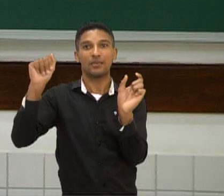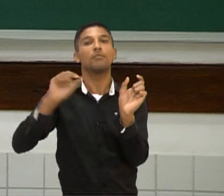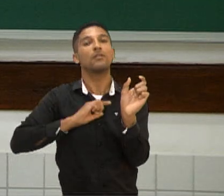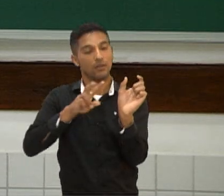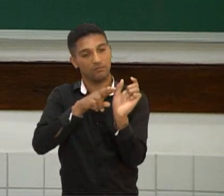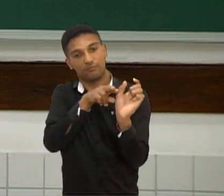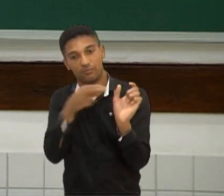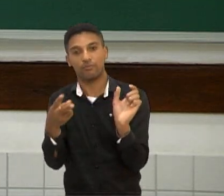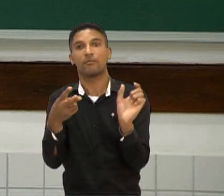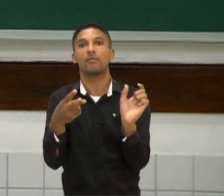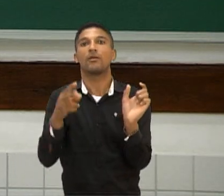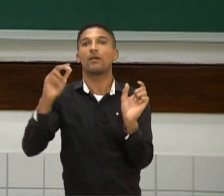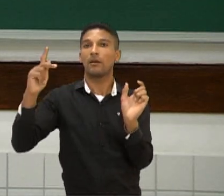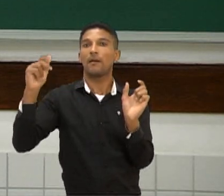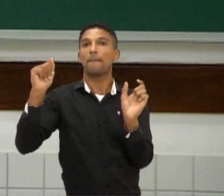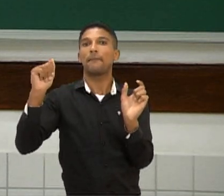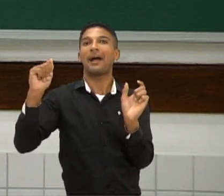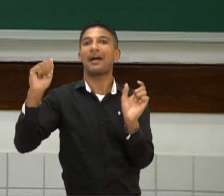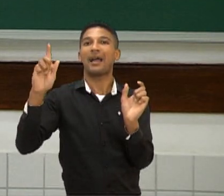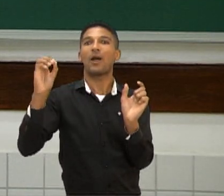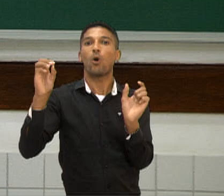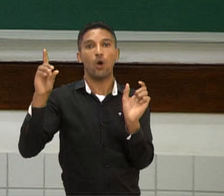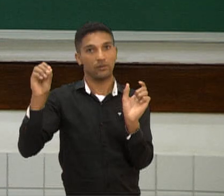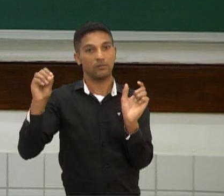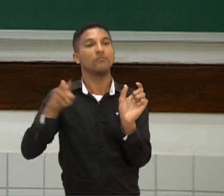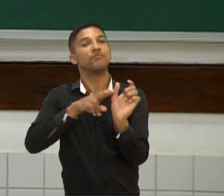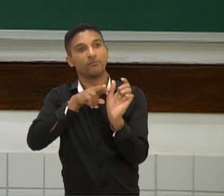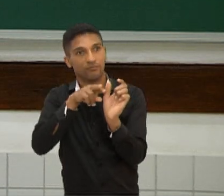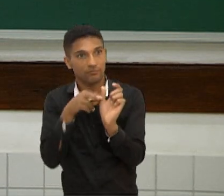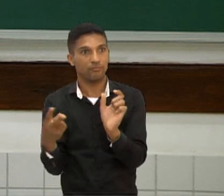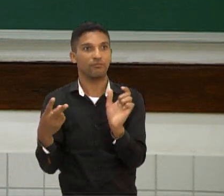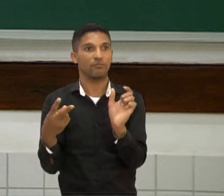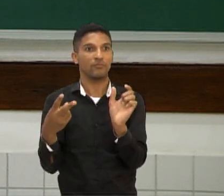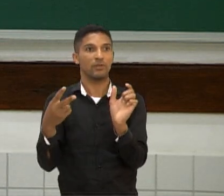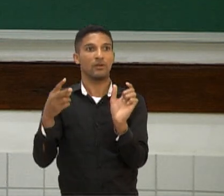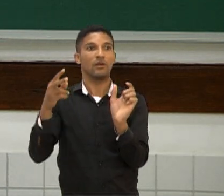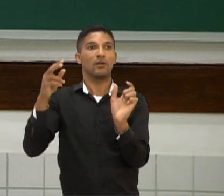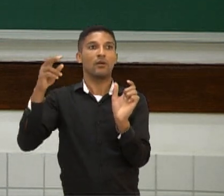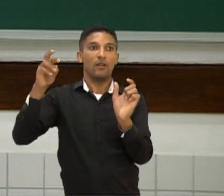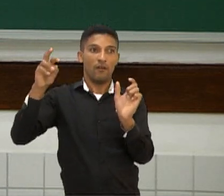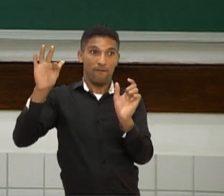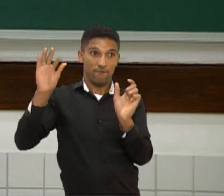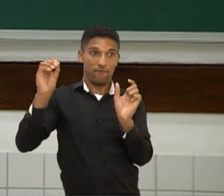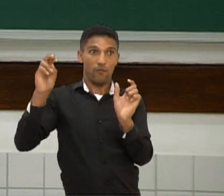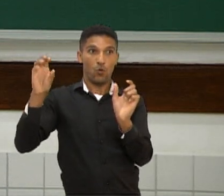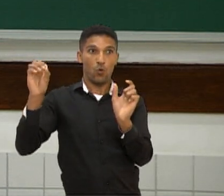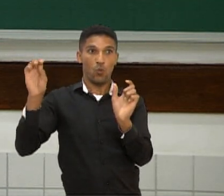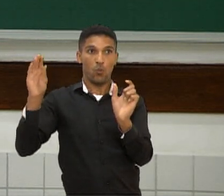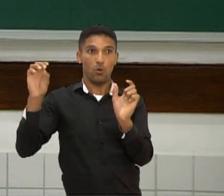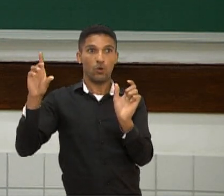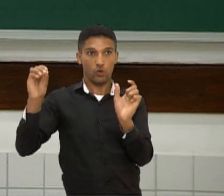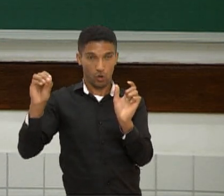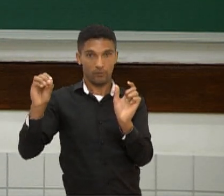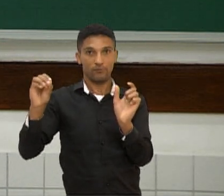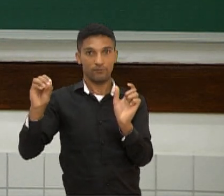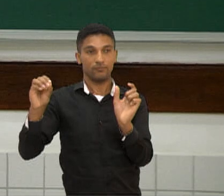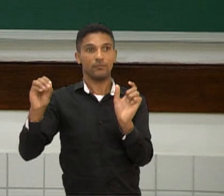forró-bodó. Queria contar uma curiosidade aqui para vocês, que o nome pagode, né, hoje em dia ele é visto